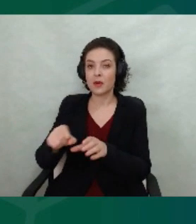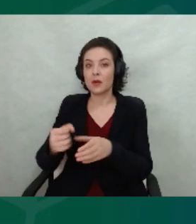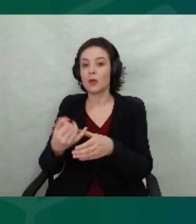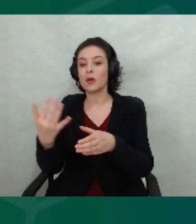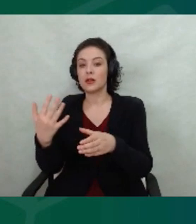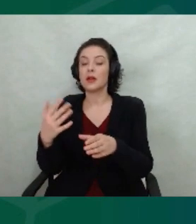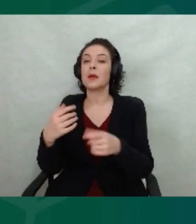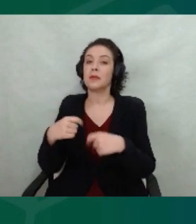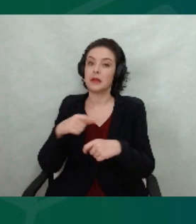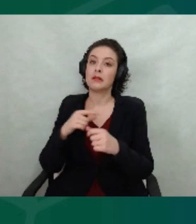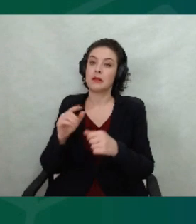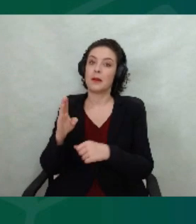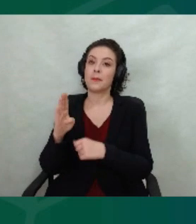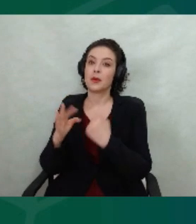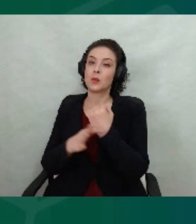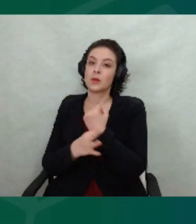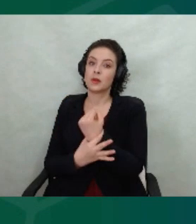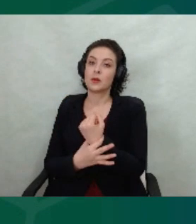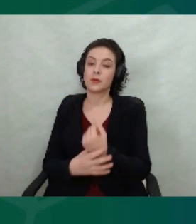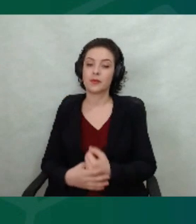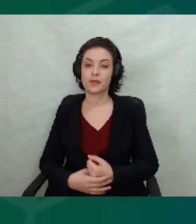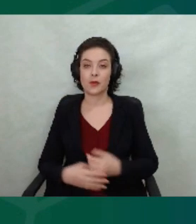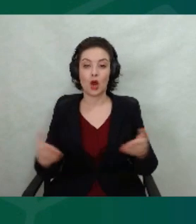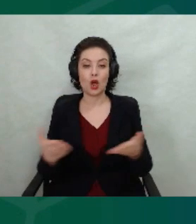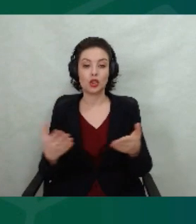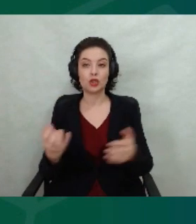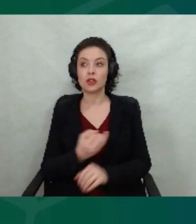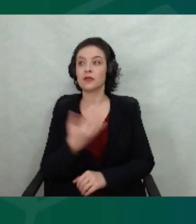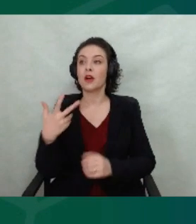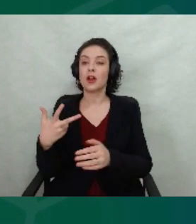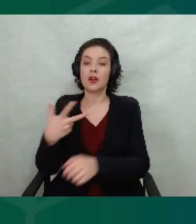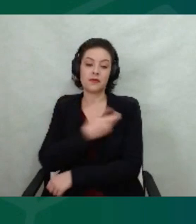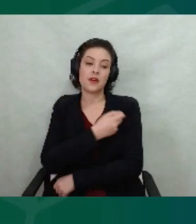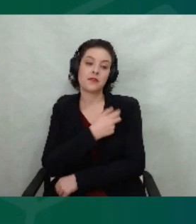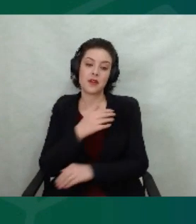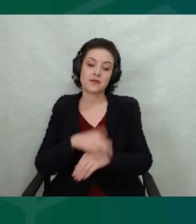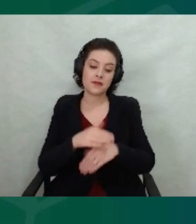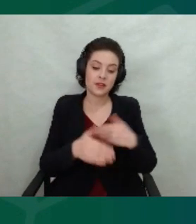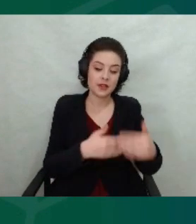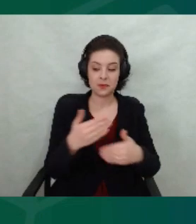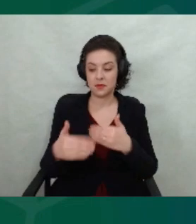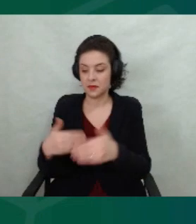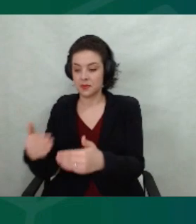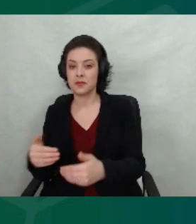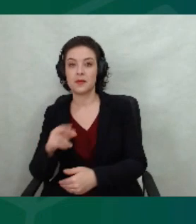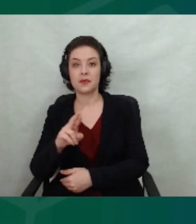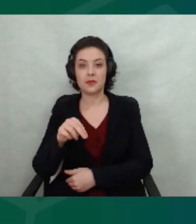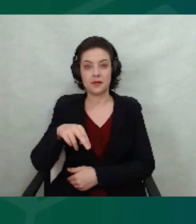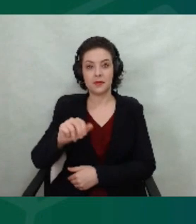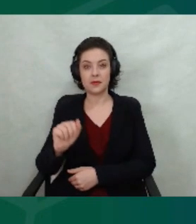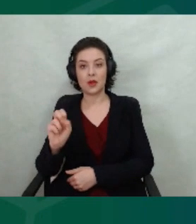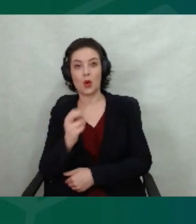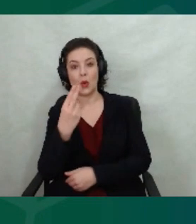biossegurança. Hoje, muitas vacinas são desenvolvidas baseadas em RNA ou DNA,